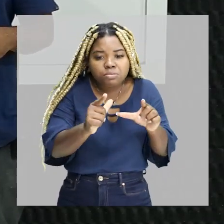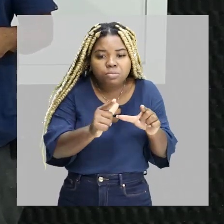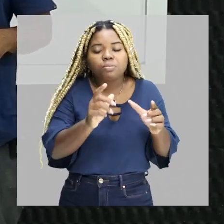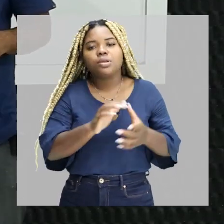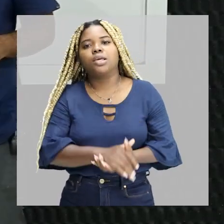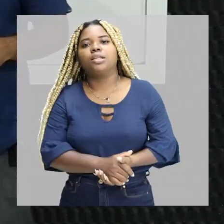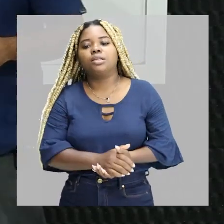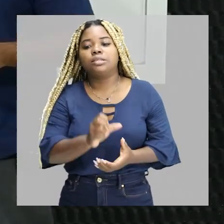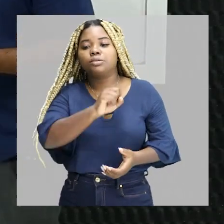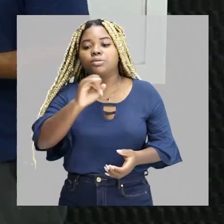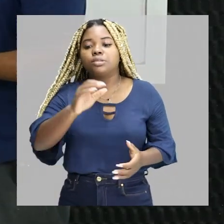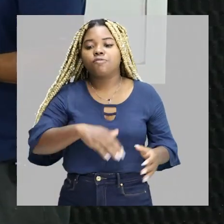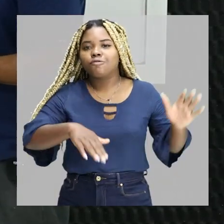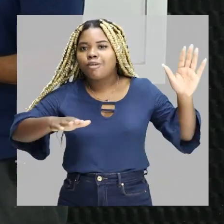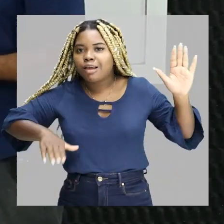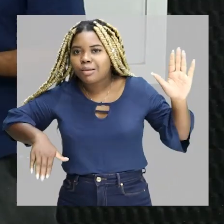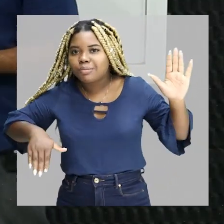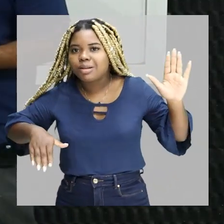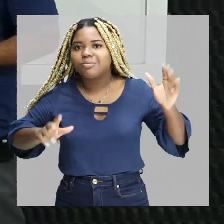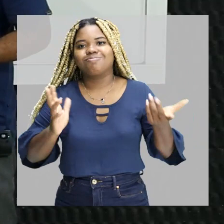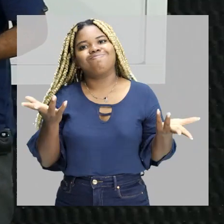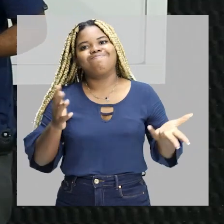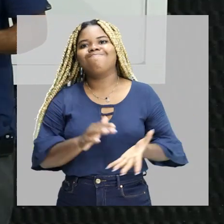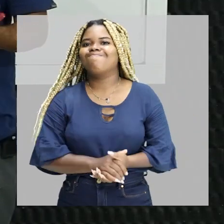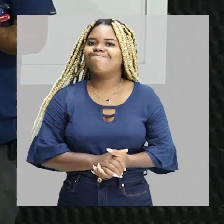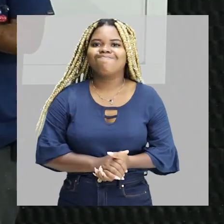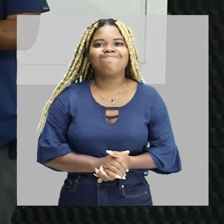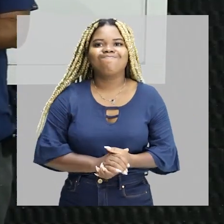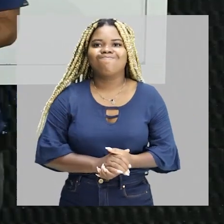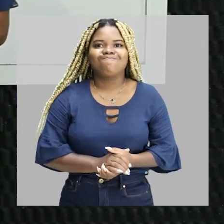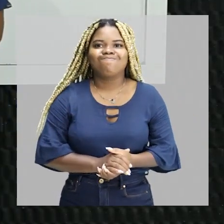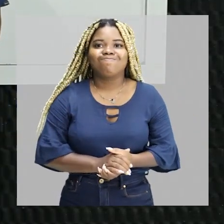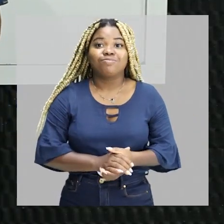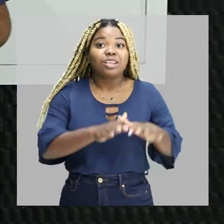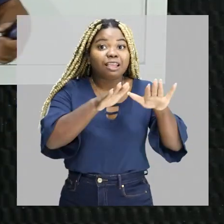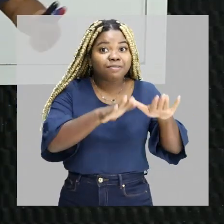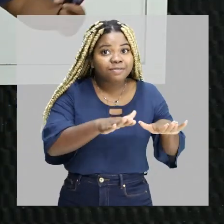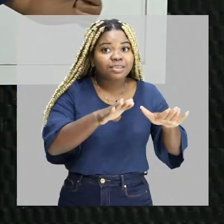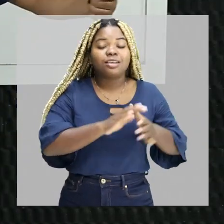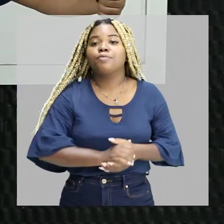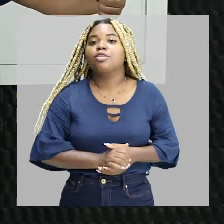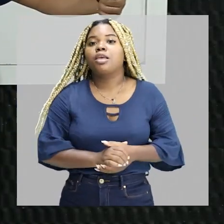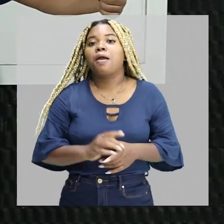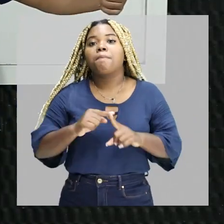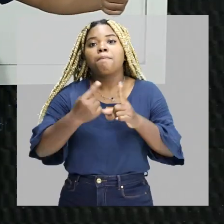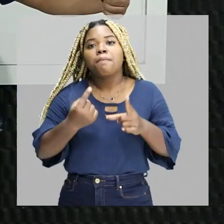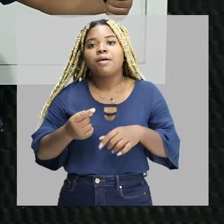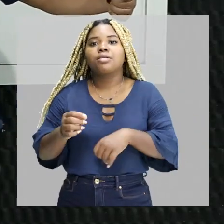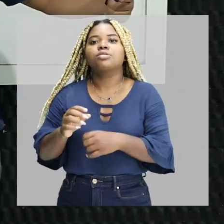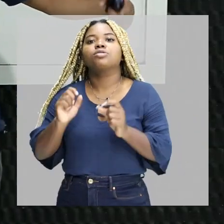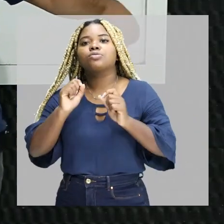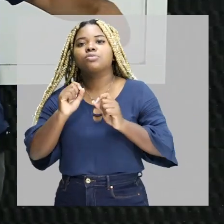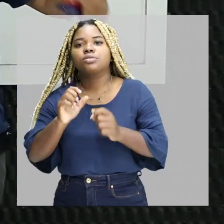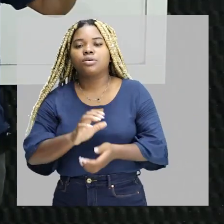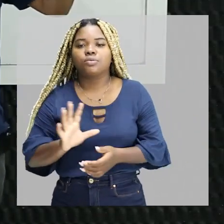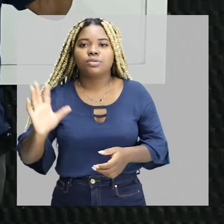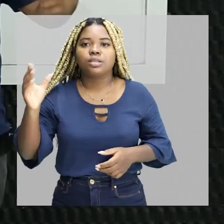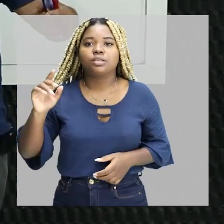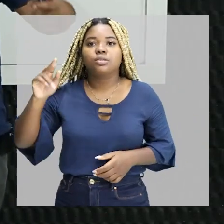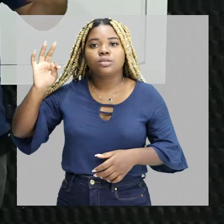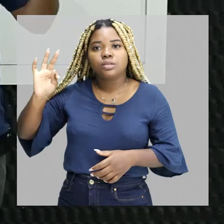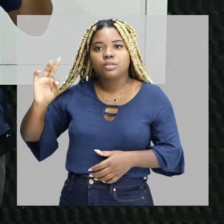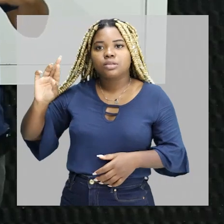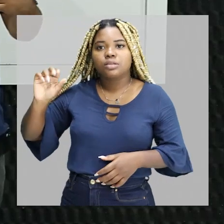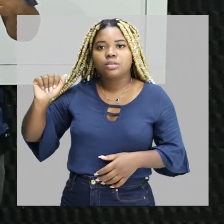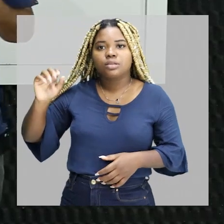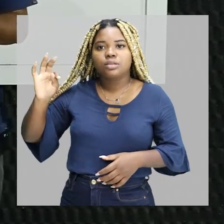afunde. Okay? Já o trator não. Como o pneu dele ele é muito largo, certo? Nós temos uma